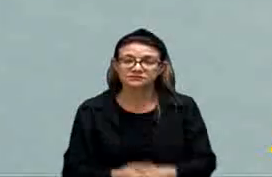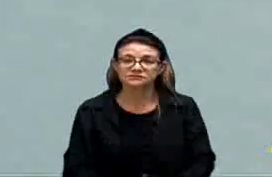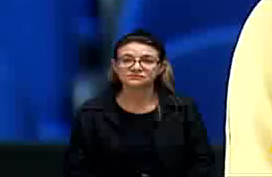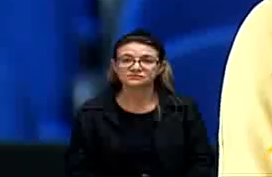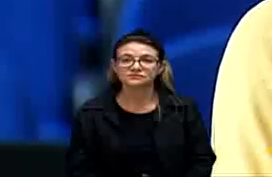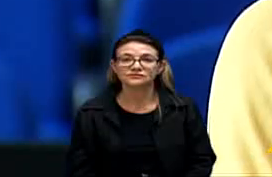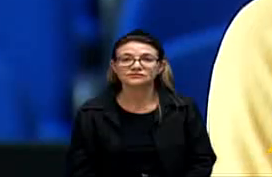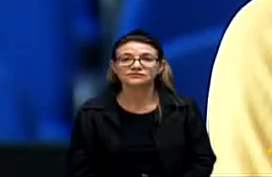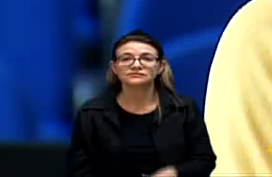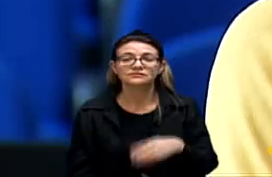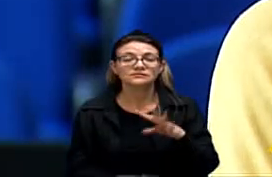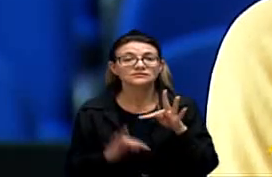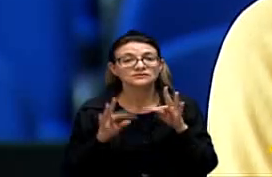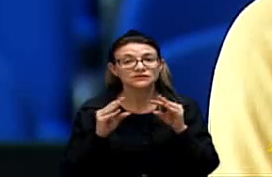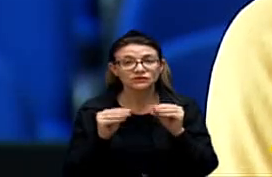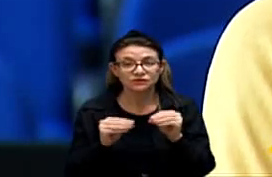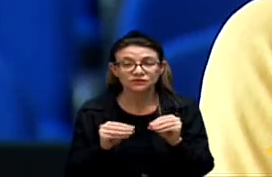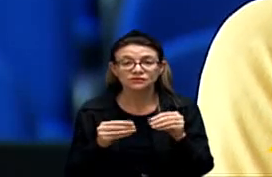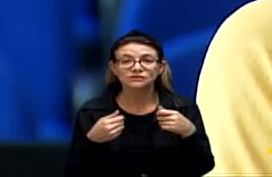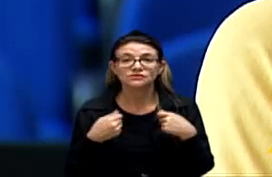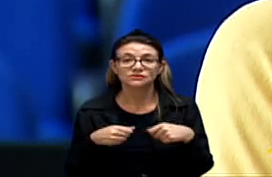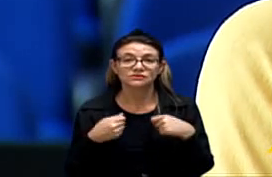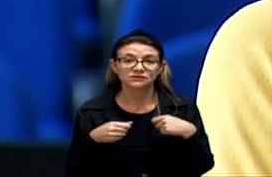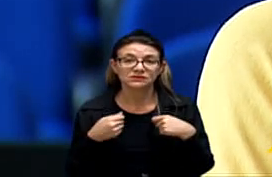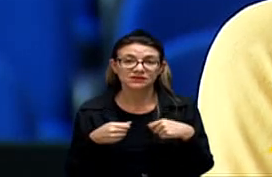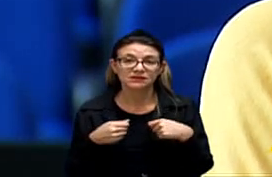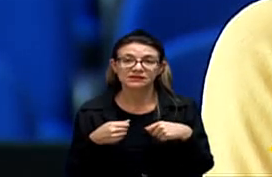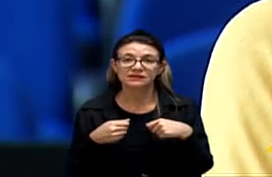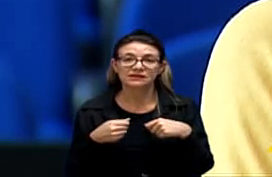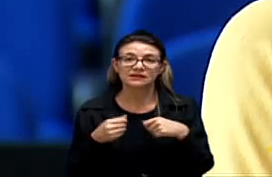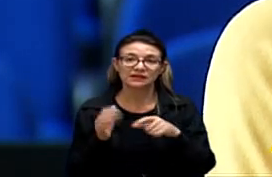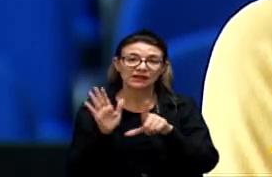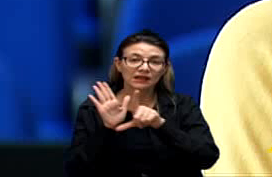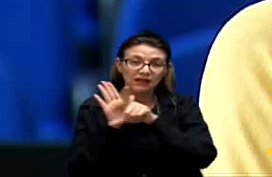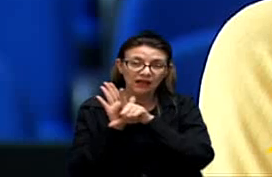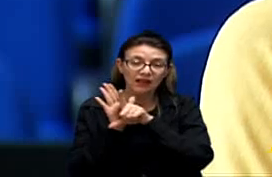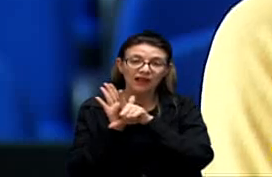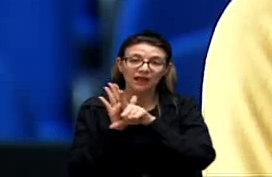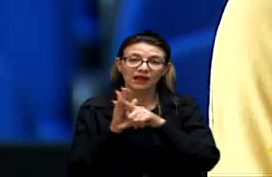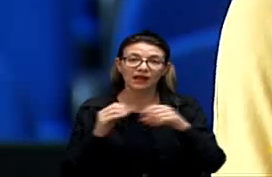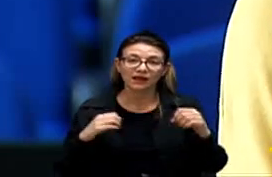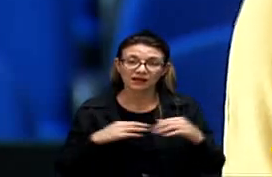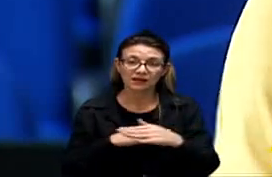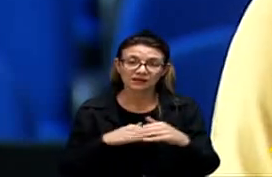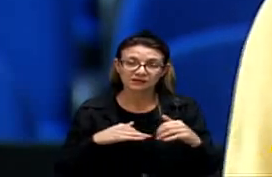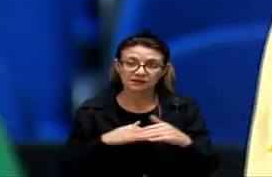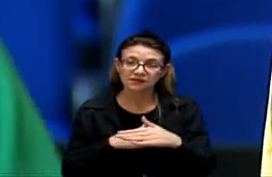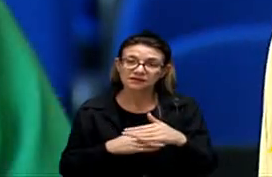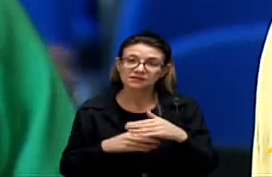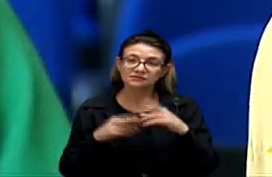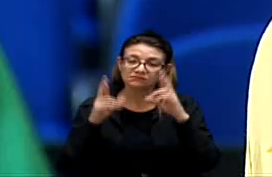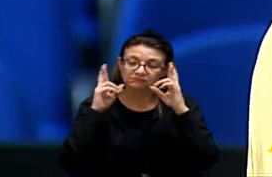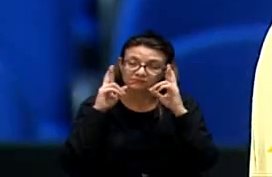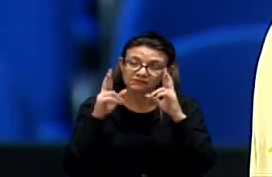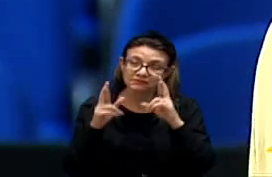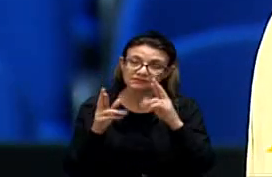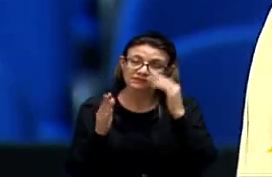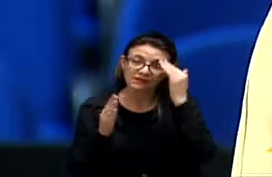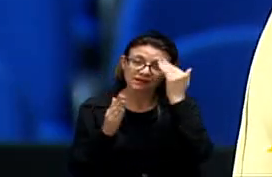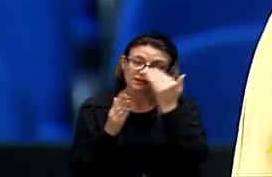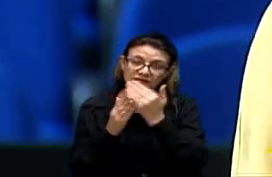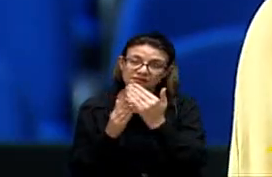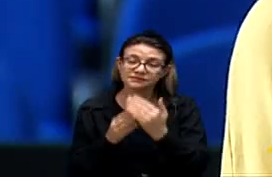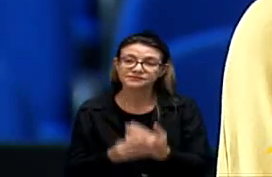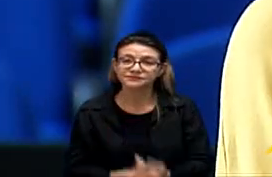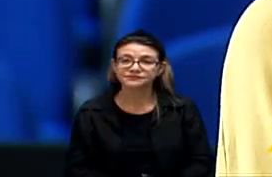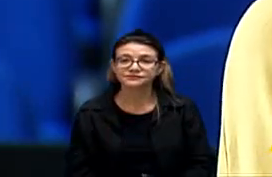sim mas todo mundo tem que respeitar vereadora a lei de trânsito a gente tem fechadas de carro eu já fui eu tenho habilitação de moto